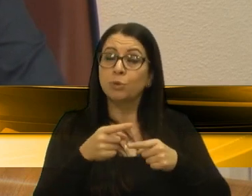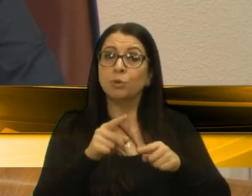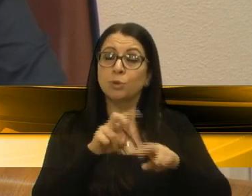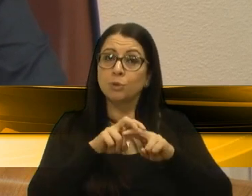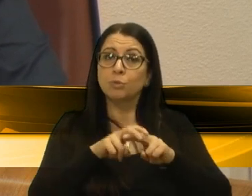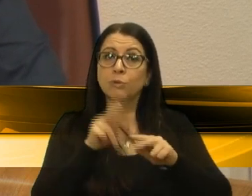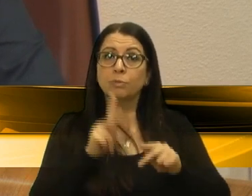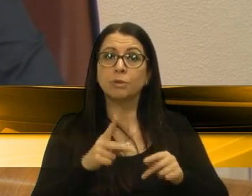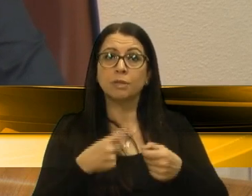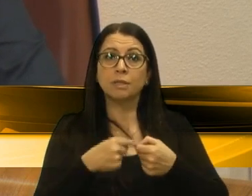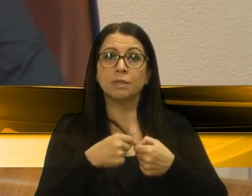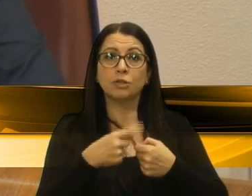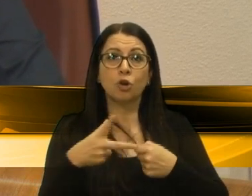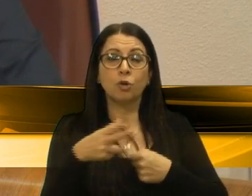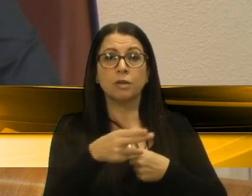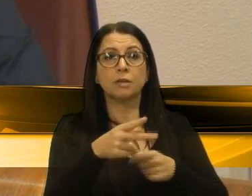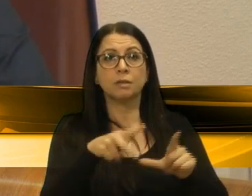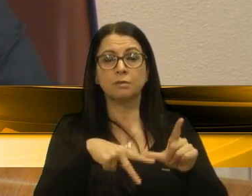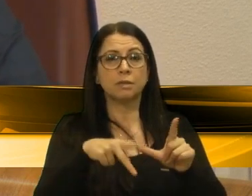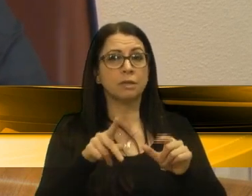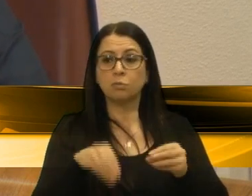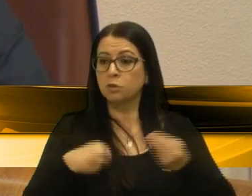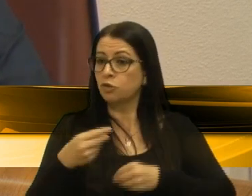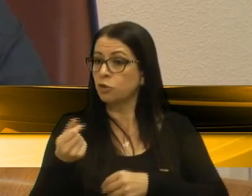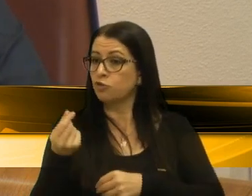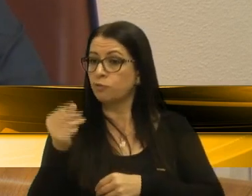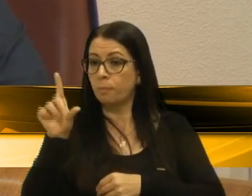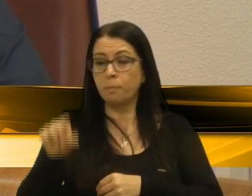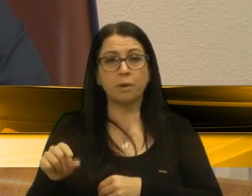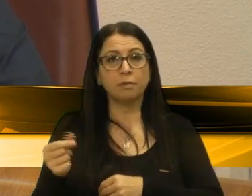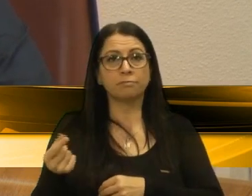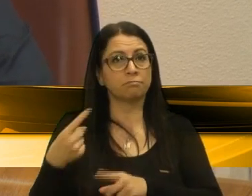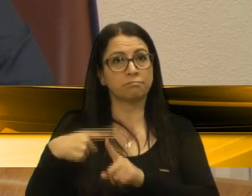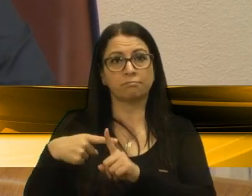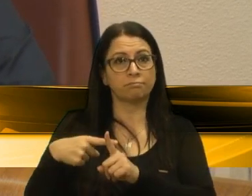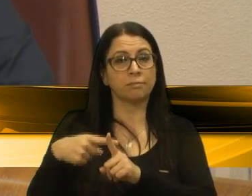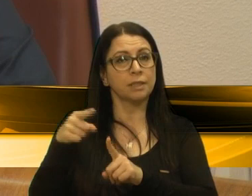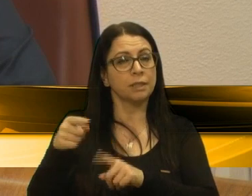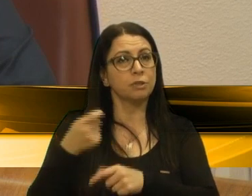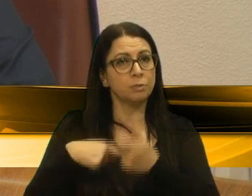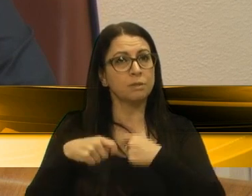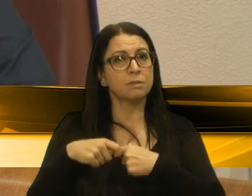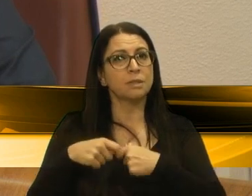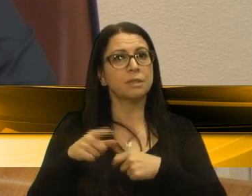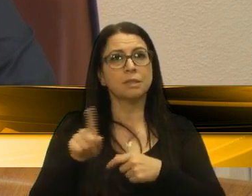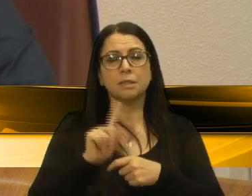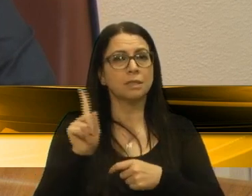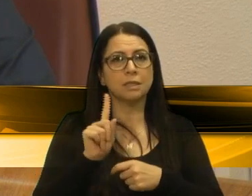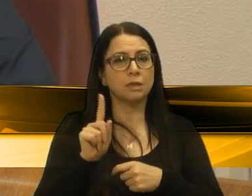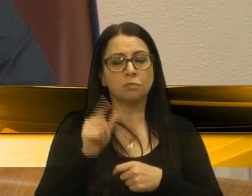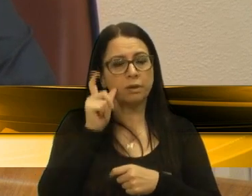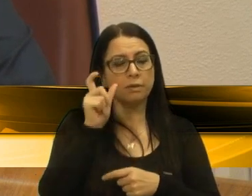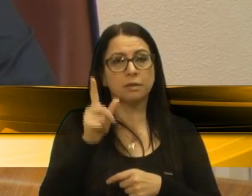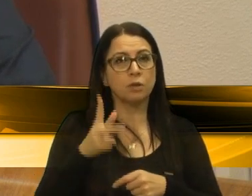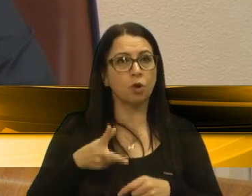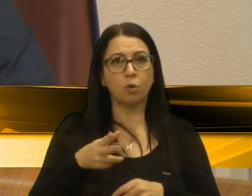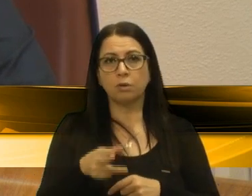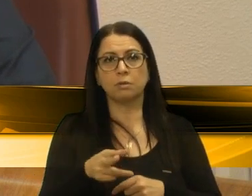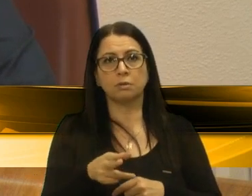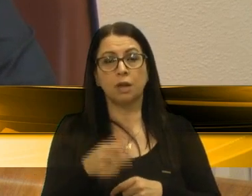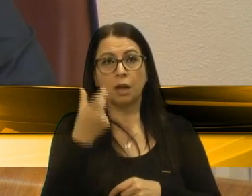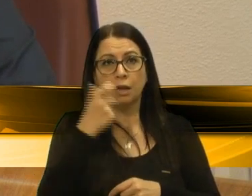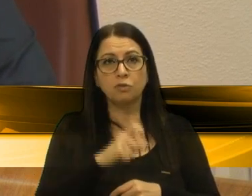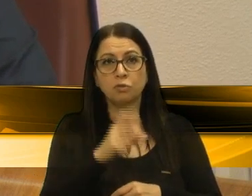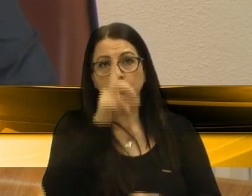têm cortado o número de gratuidades e não tem sentido um impacto positivo. Então, essa administração entende que não é interessante cortar, a gente acha